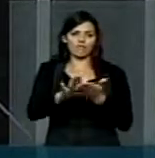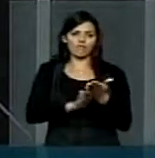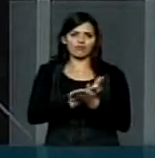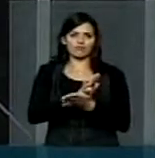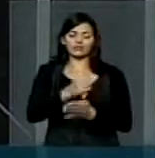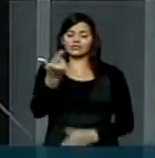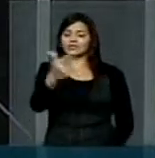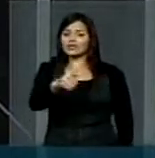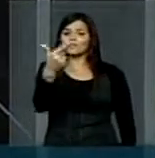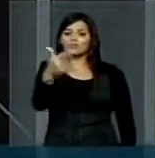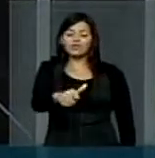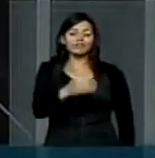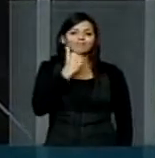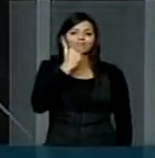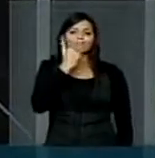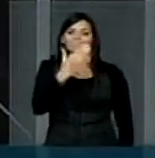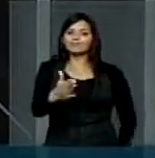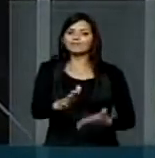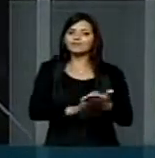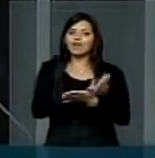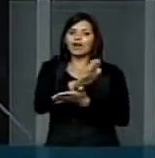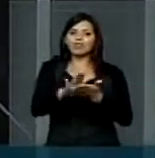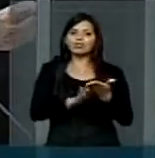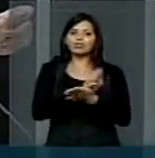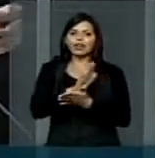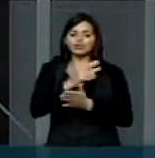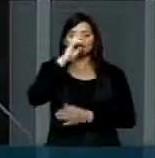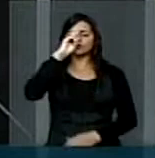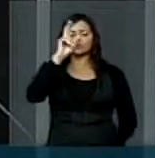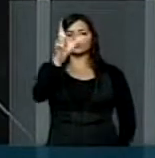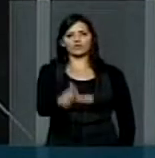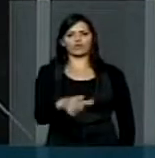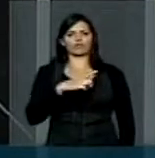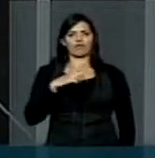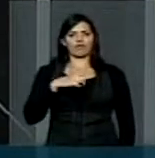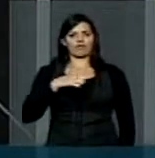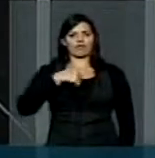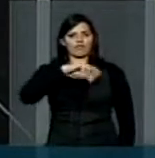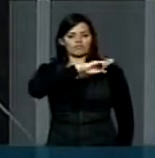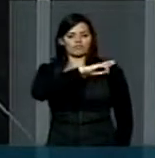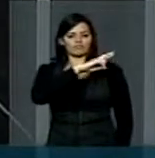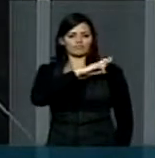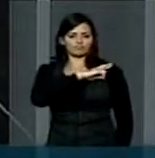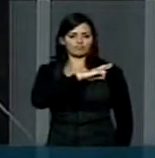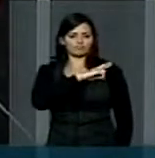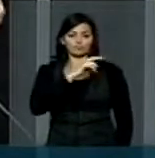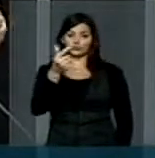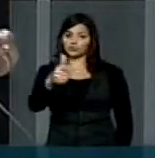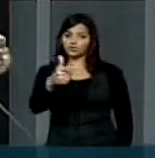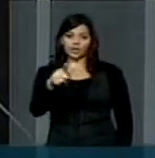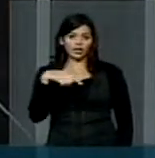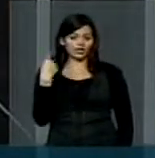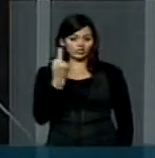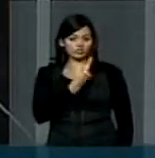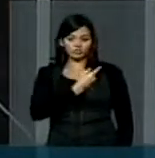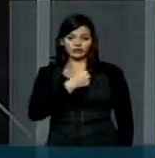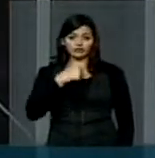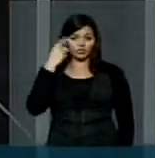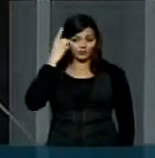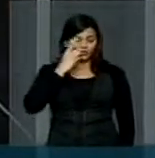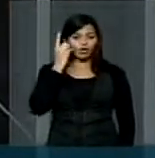Eles não têm a procuração que Vossa Excelência tem, que os parlamentares